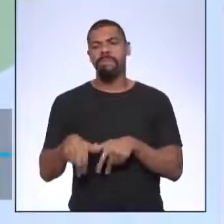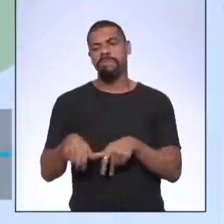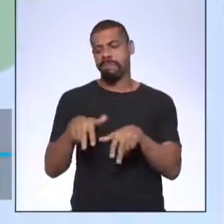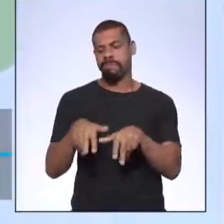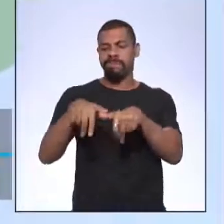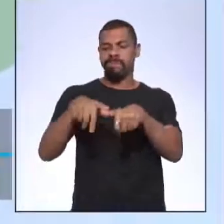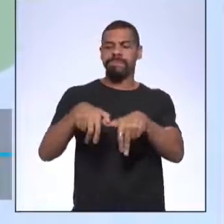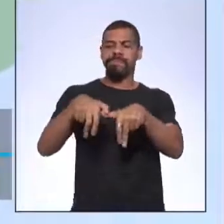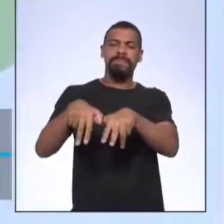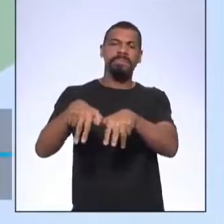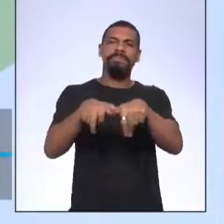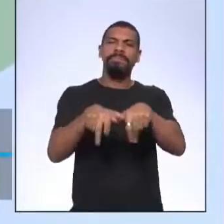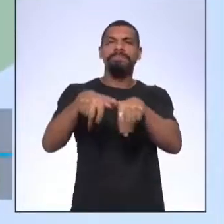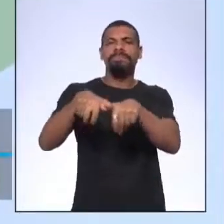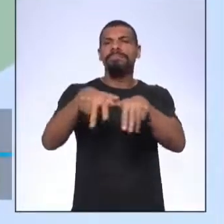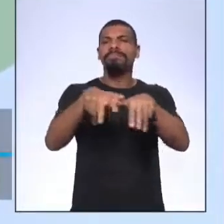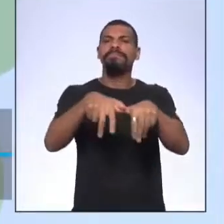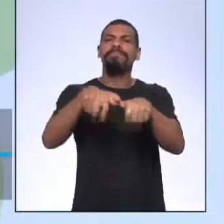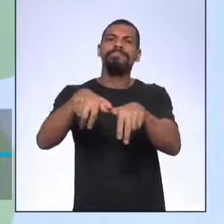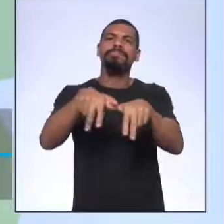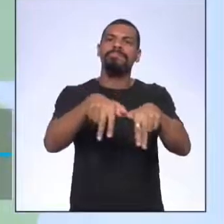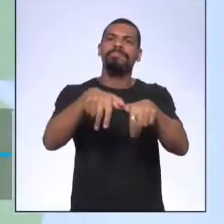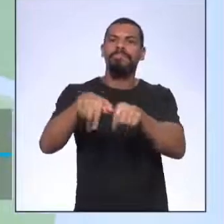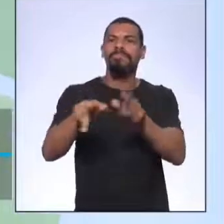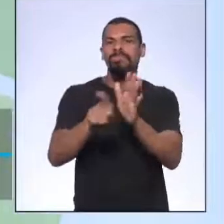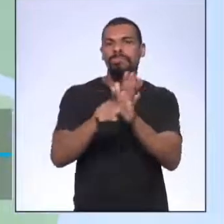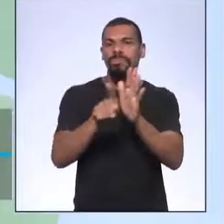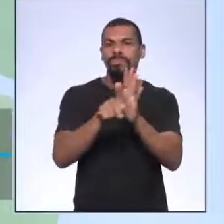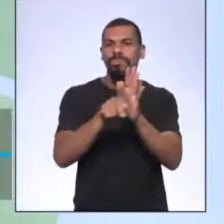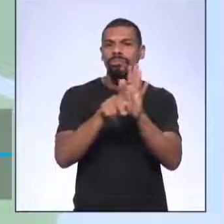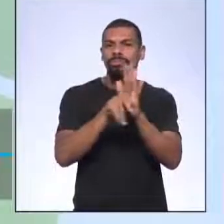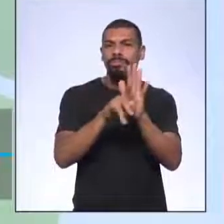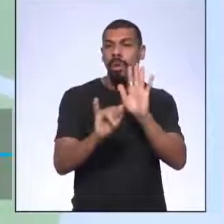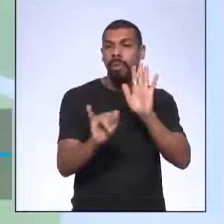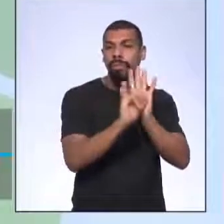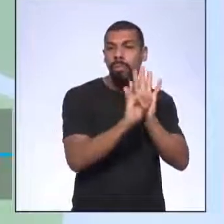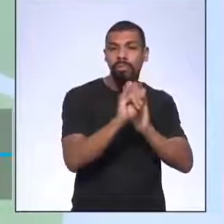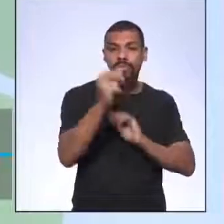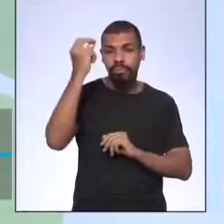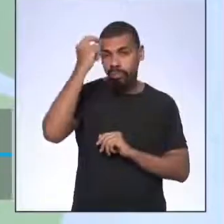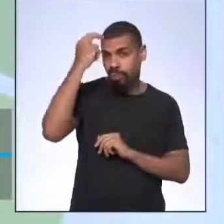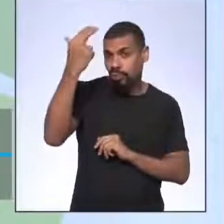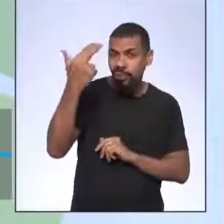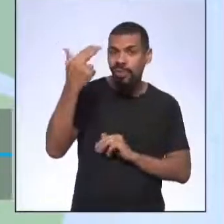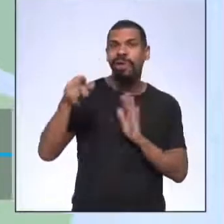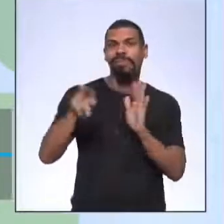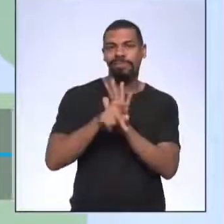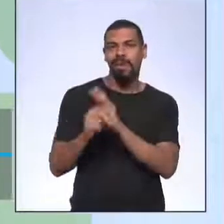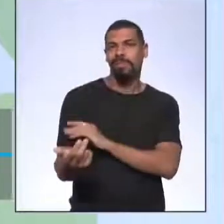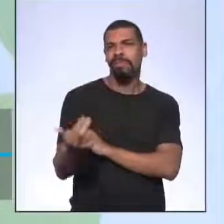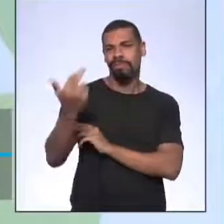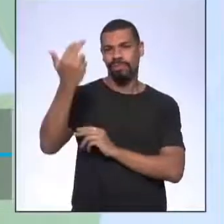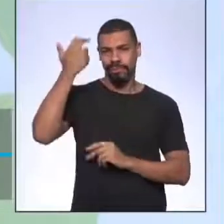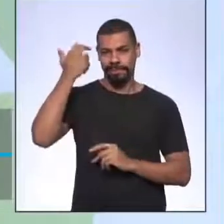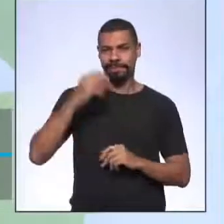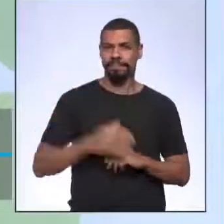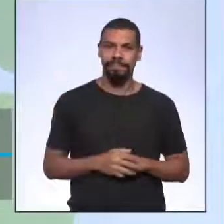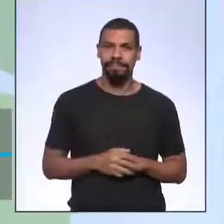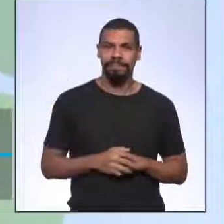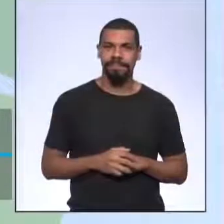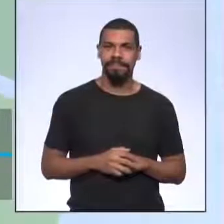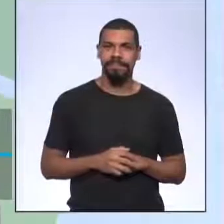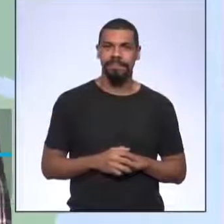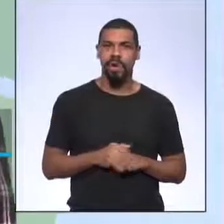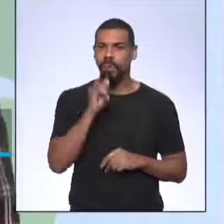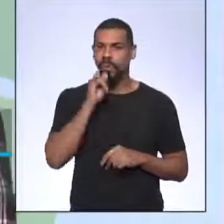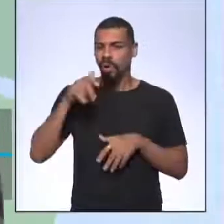gente A Quadrilha justamente né A questão da identidade cultural aí falando né dialogando diretamente com o momento tá todo